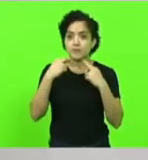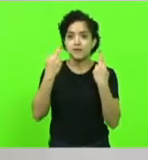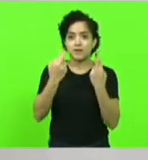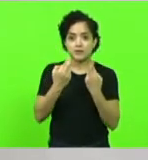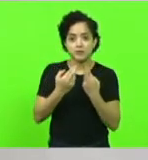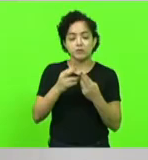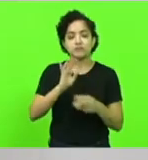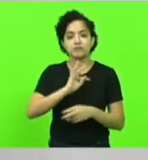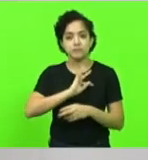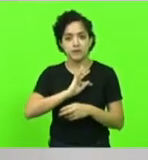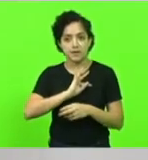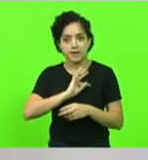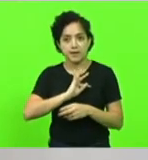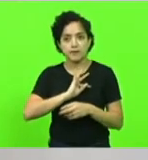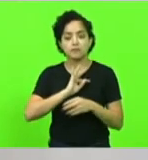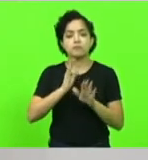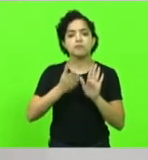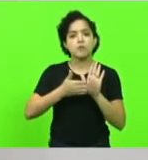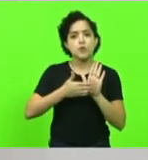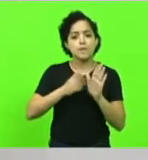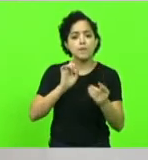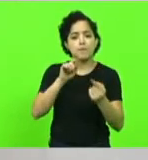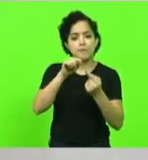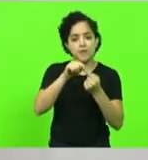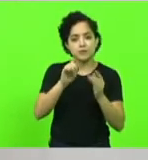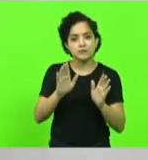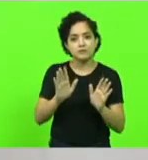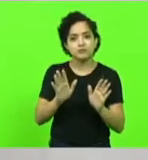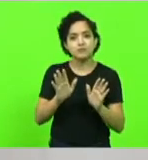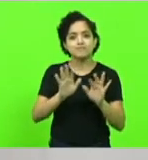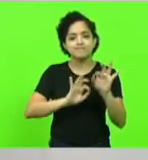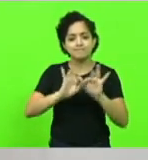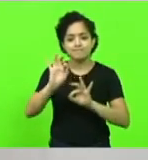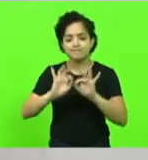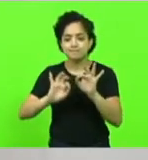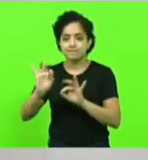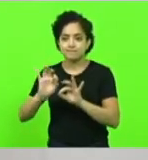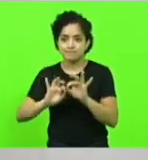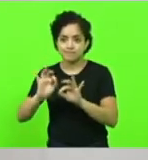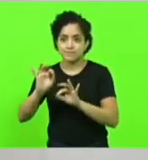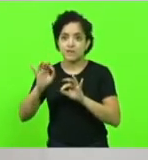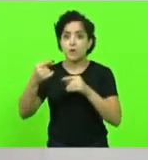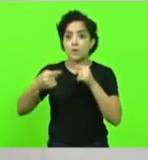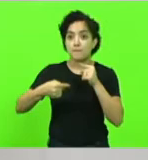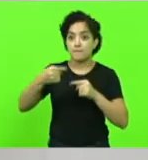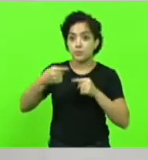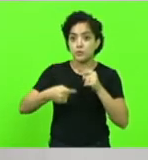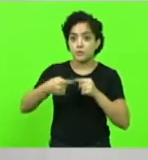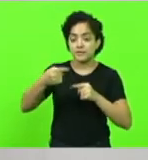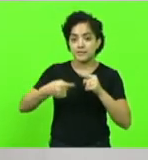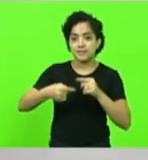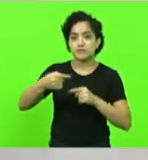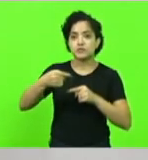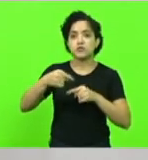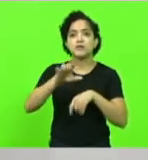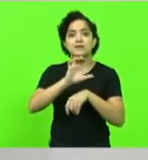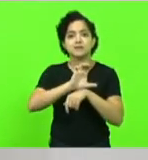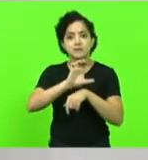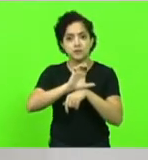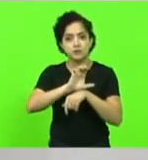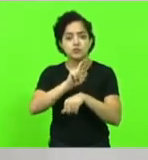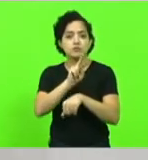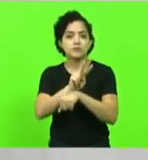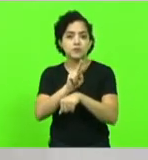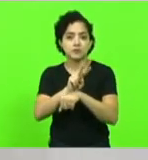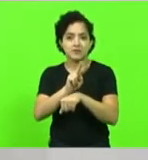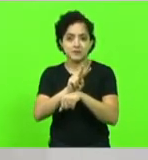técnica com o propósito de construir uma efetiva política estadual de proteção animal, que